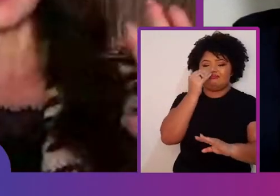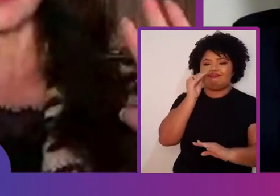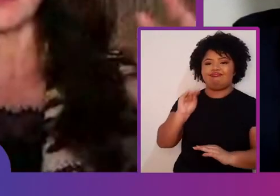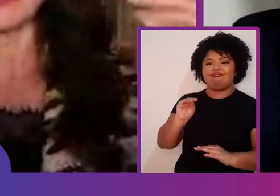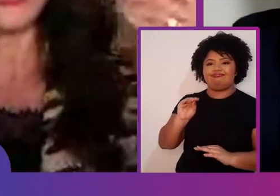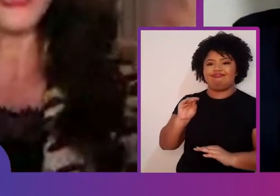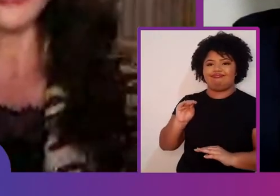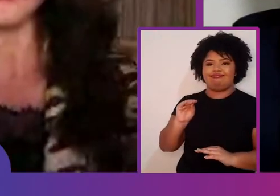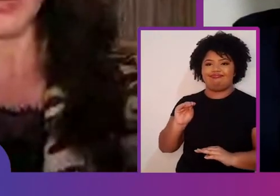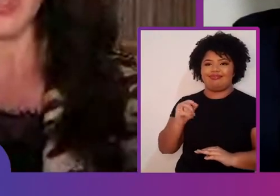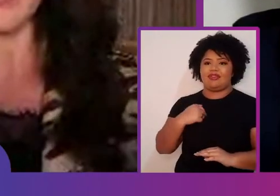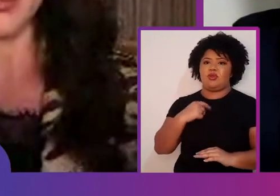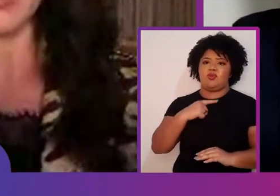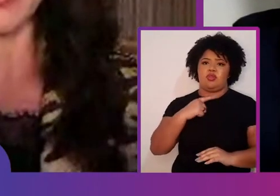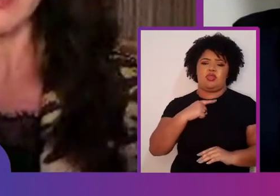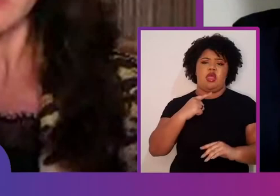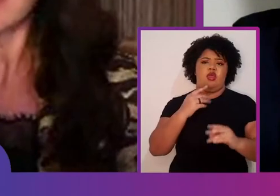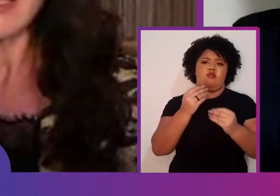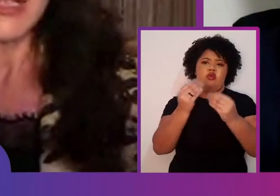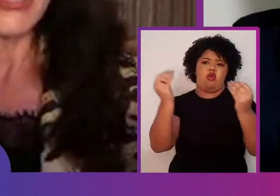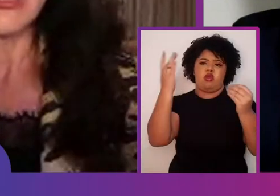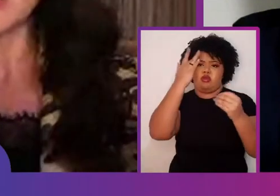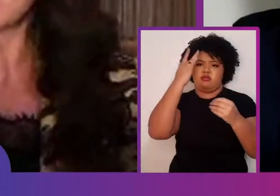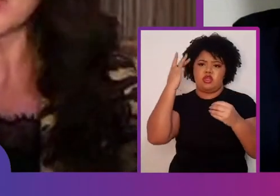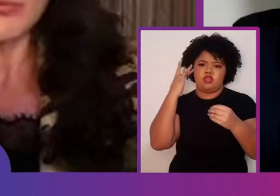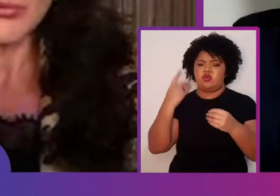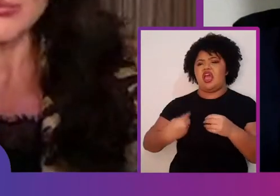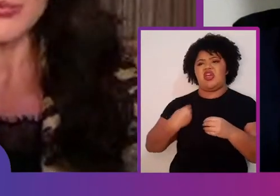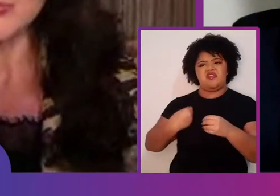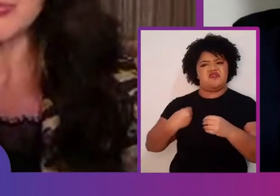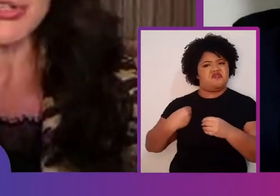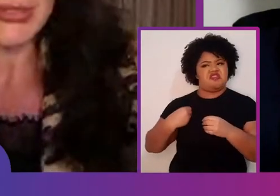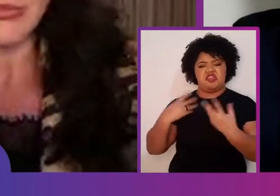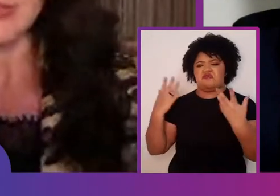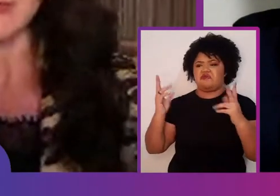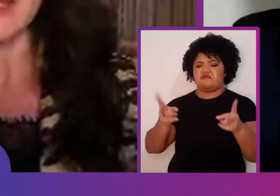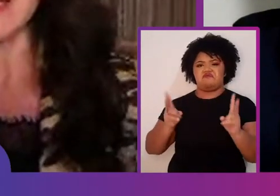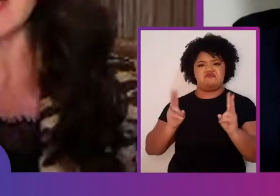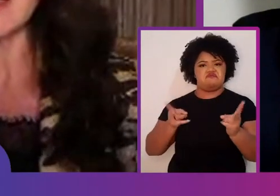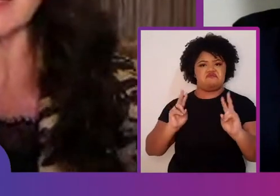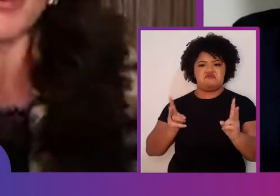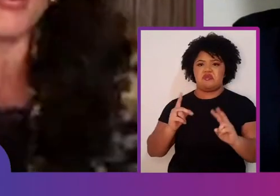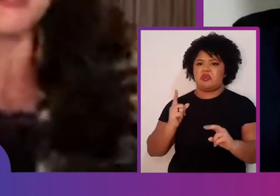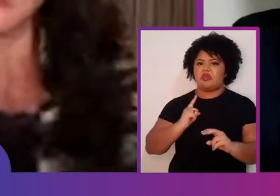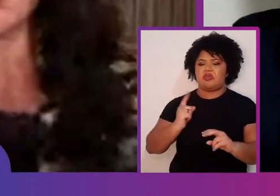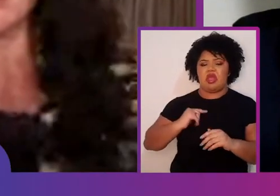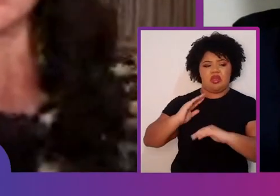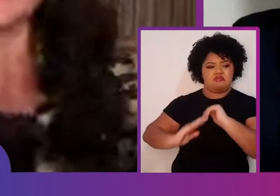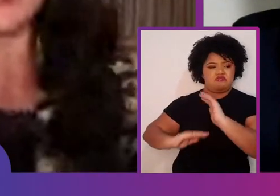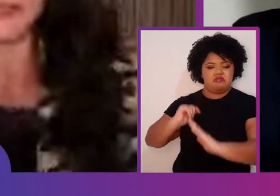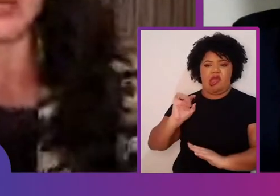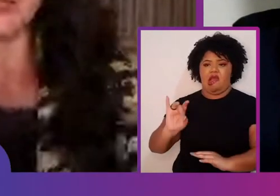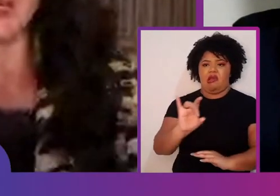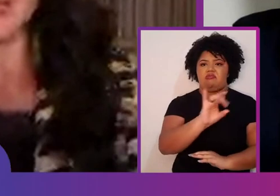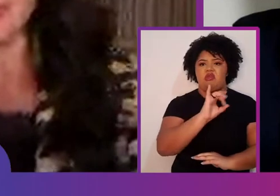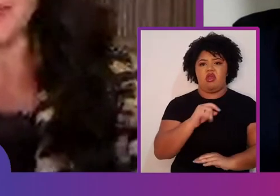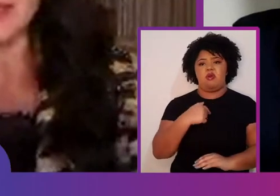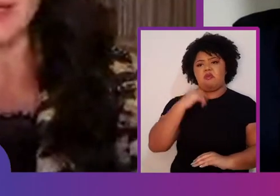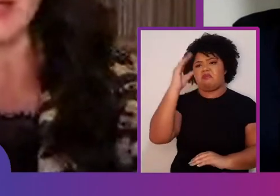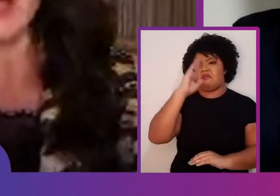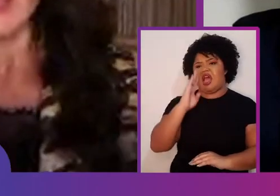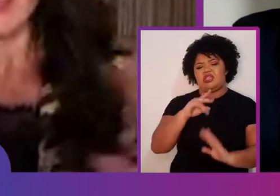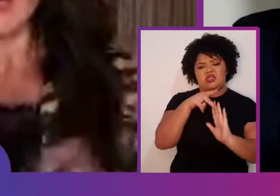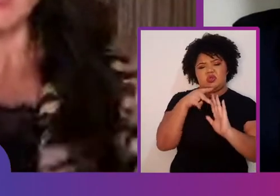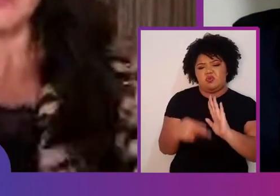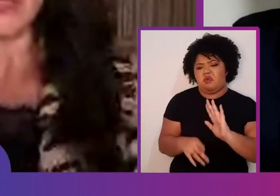grande massa cinzenta, todo mundo tocava a sua vida, todo mundo tinha os seus afazeres e, bom, isso é o Brasil mesmo e ninguém parava